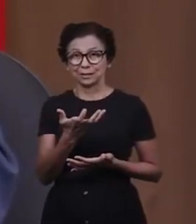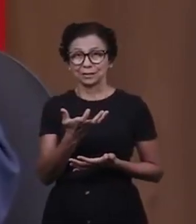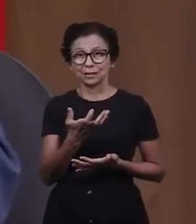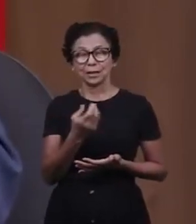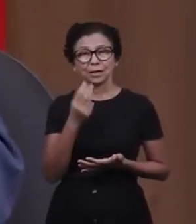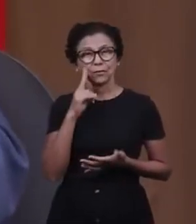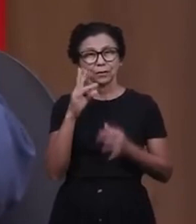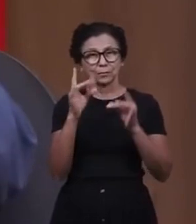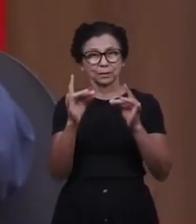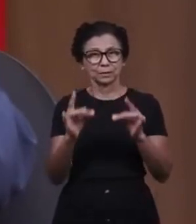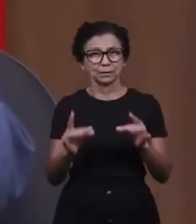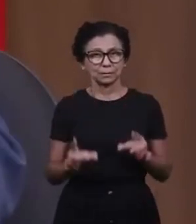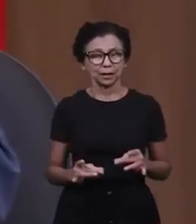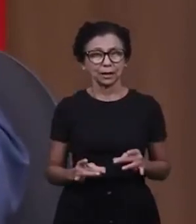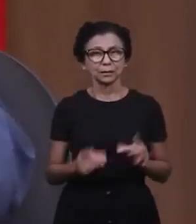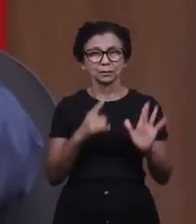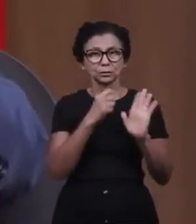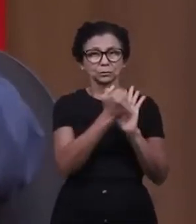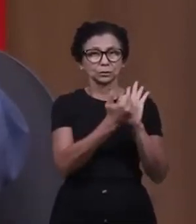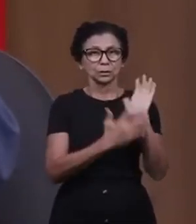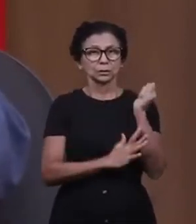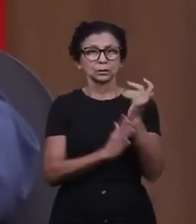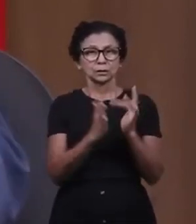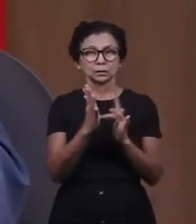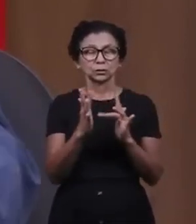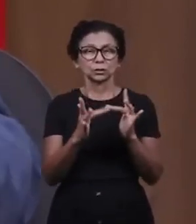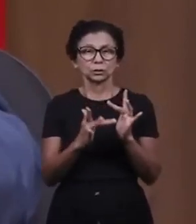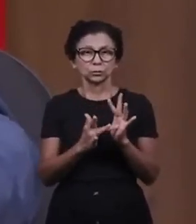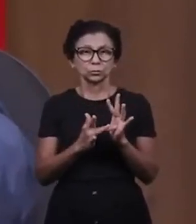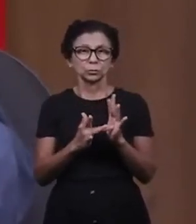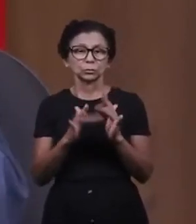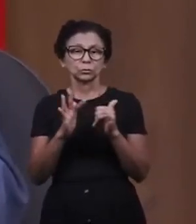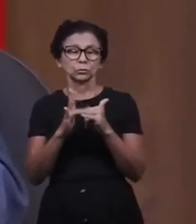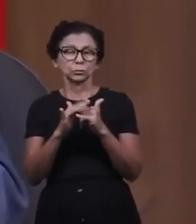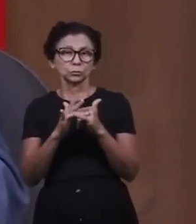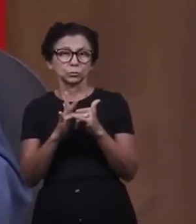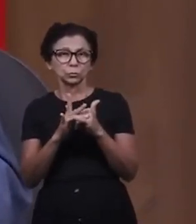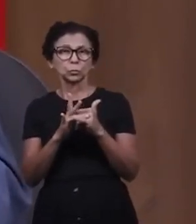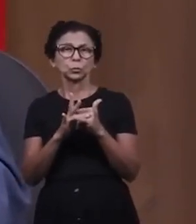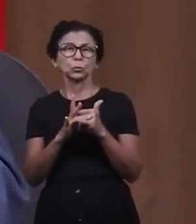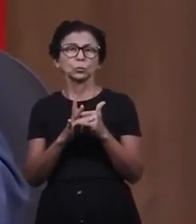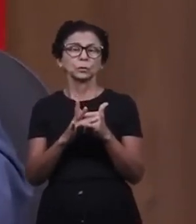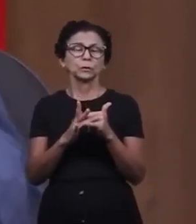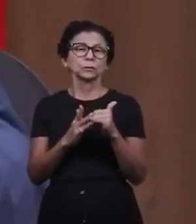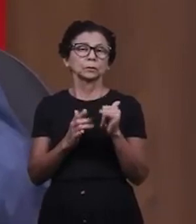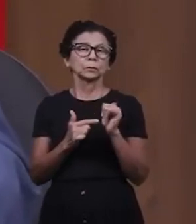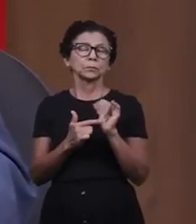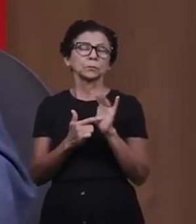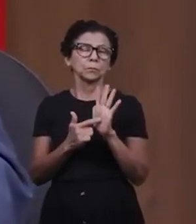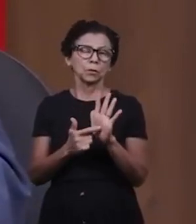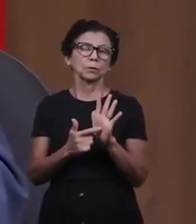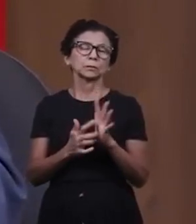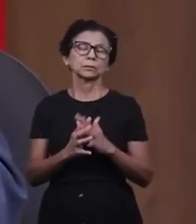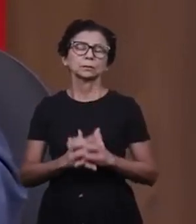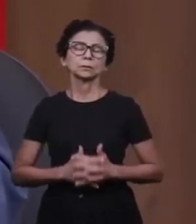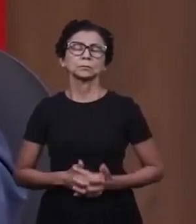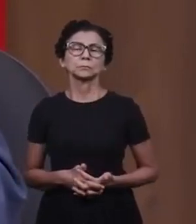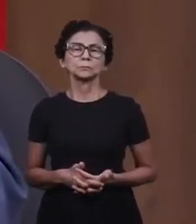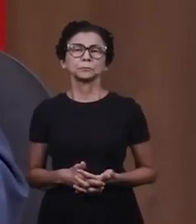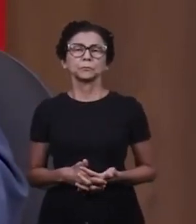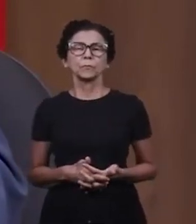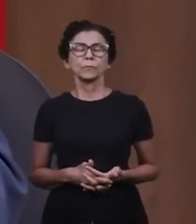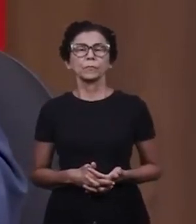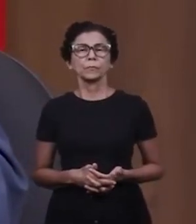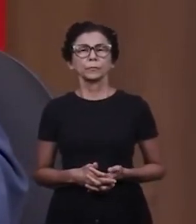YouTube, nos nossos canais de YouTube, nós temos assuntos assim exaustivos falando sobre